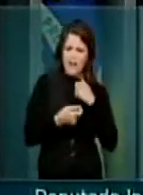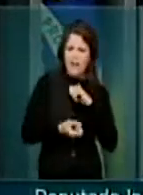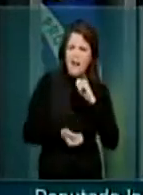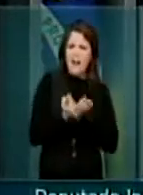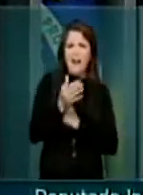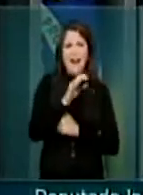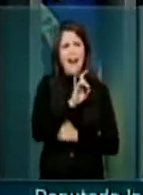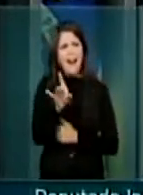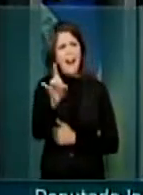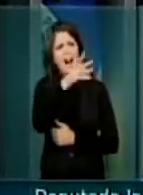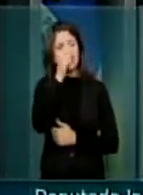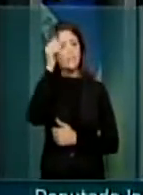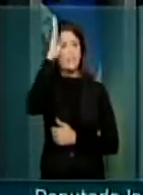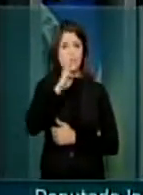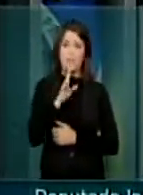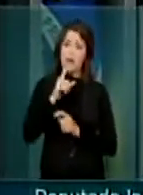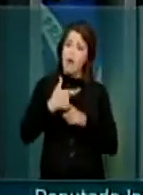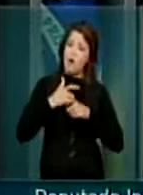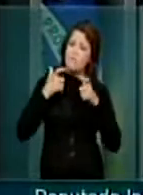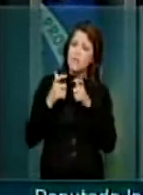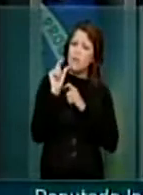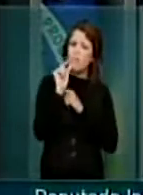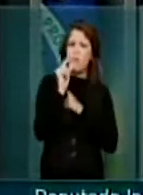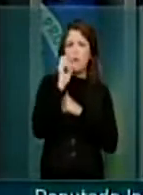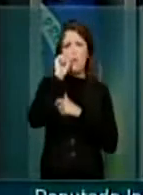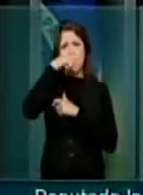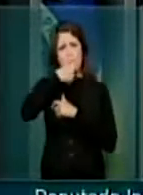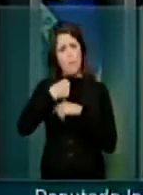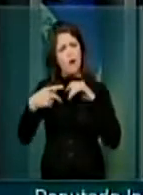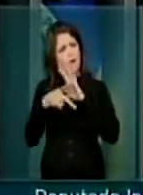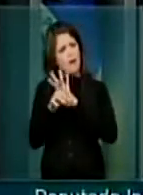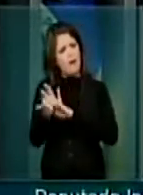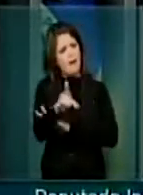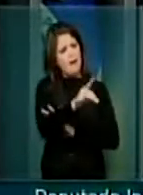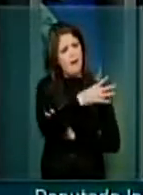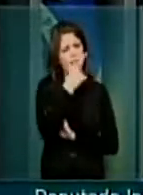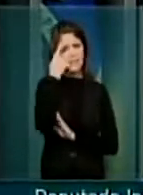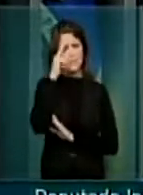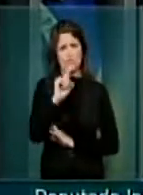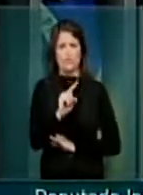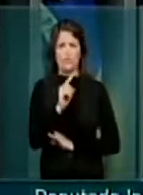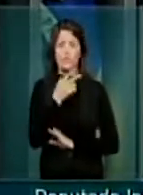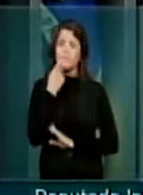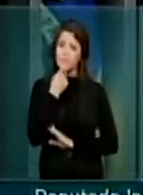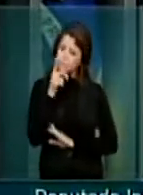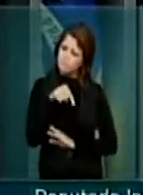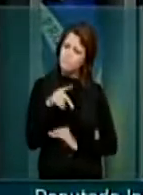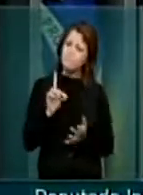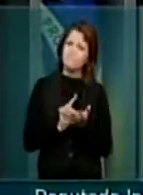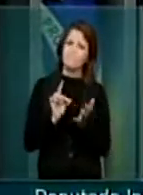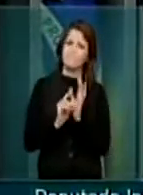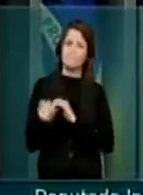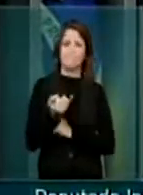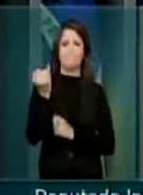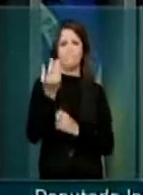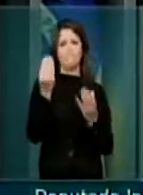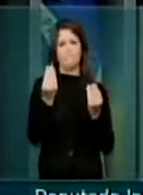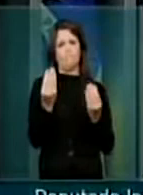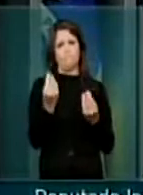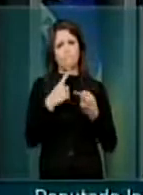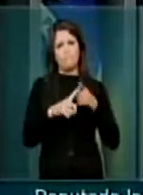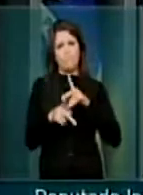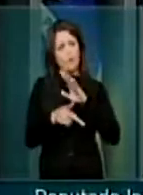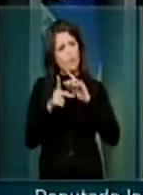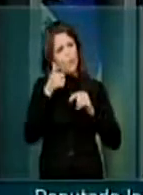cada brasileiro de aumentar um pouco o pão na mesa de cada dia. E isso realmente é muito importante